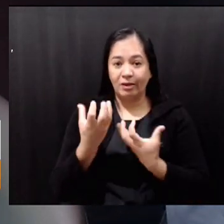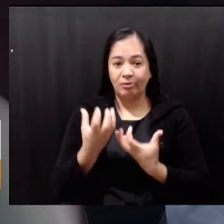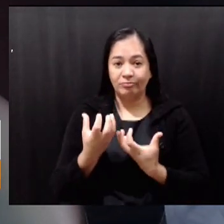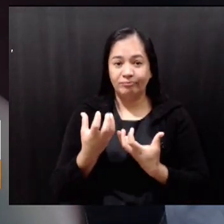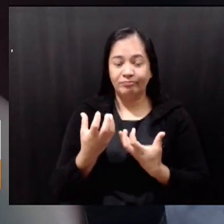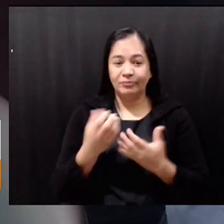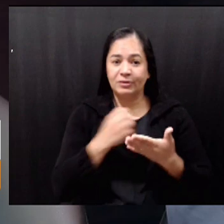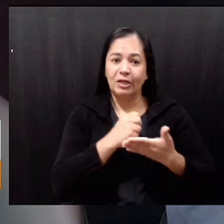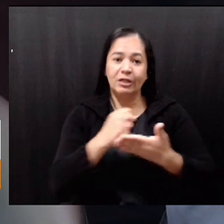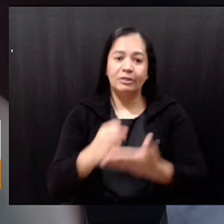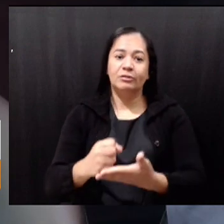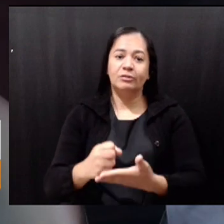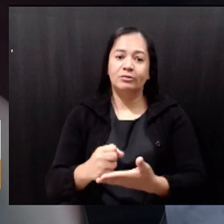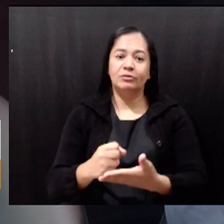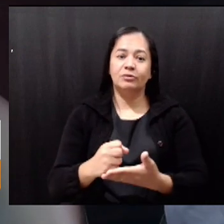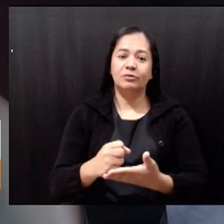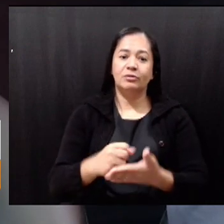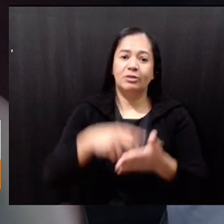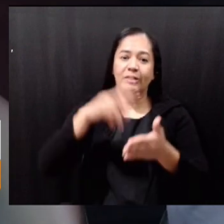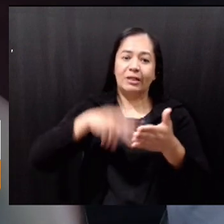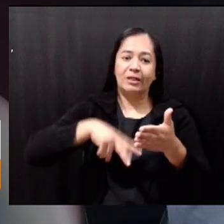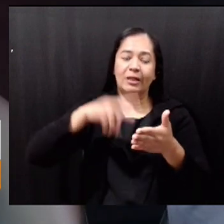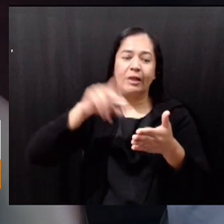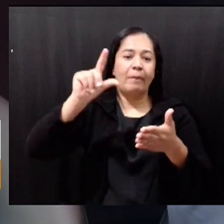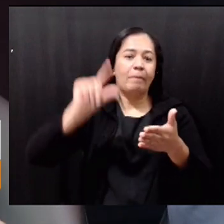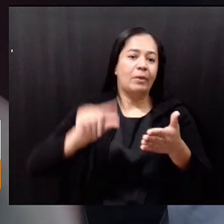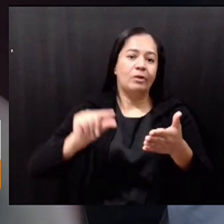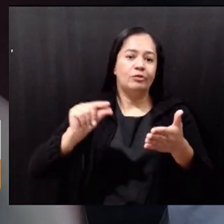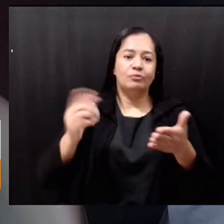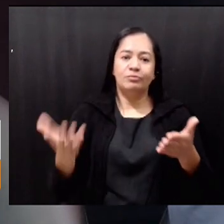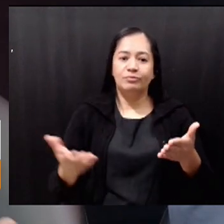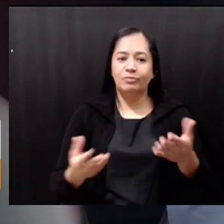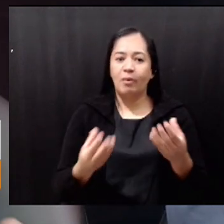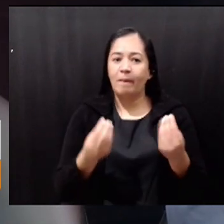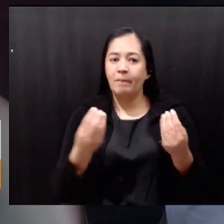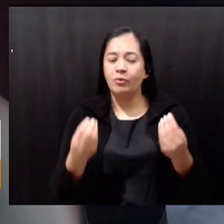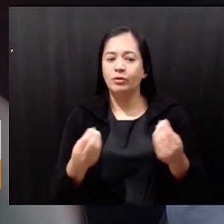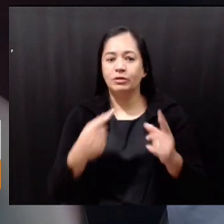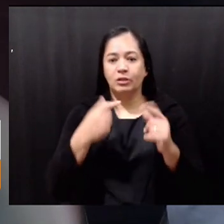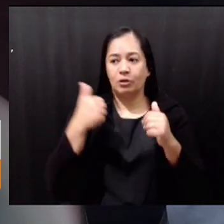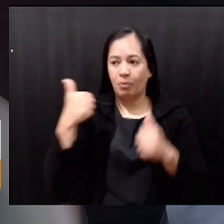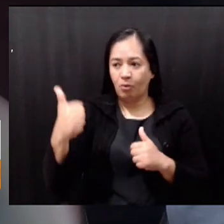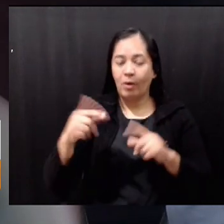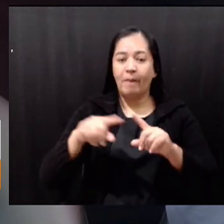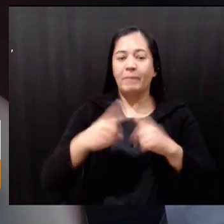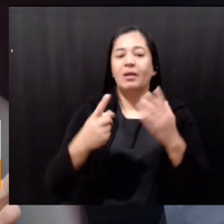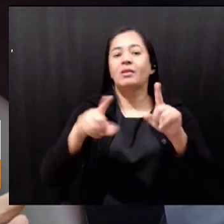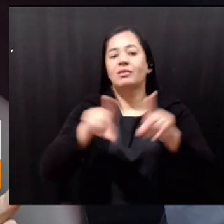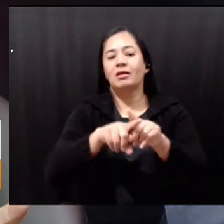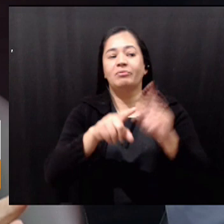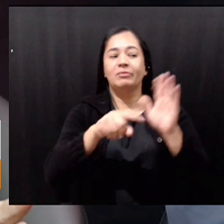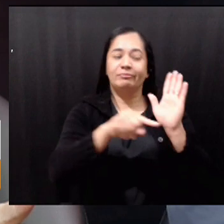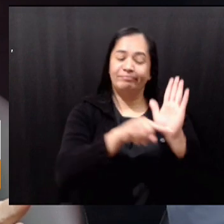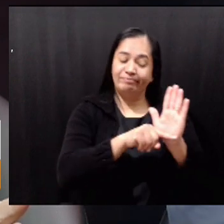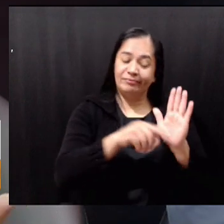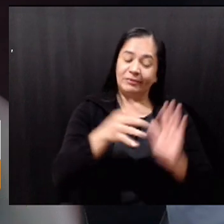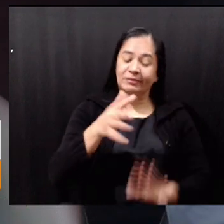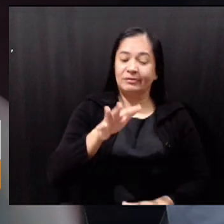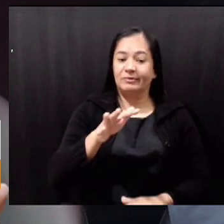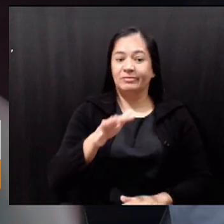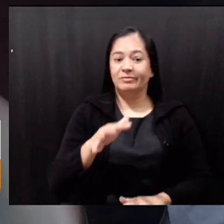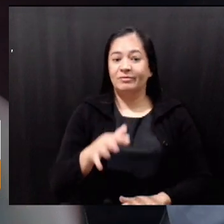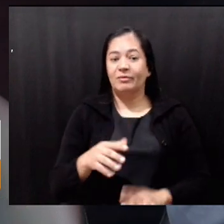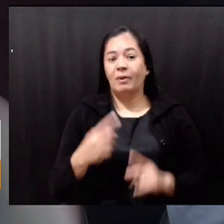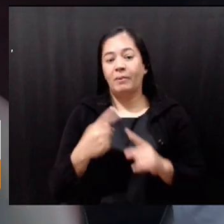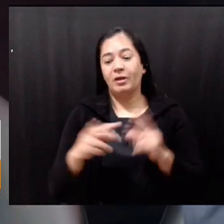de leitura, ela trouxe muitos pontos positivos, mas outros que de repente deixaram as relações de lado. Então,